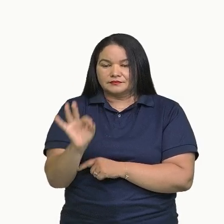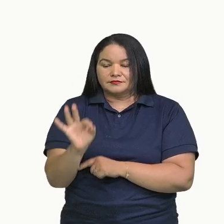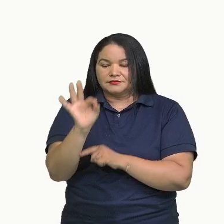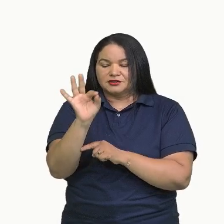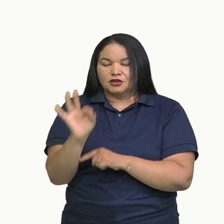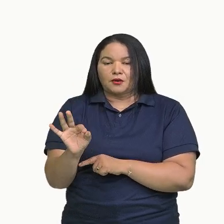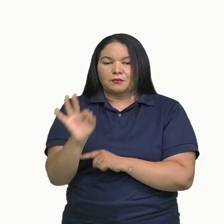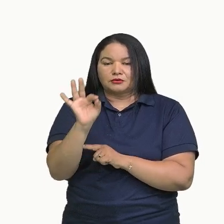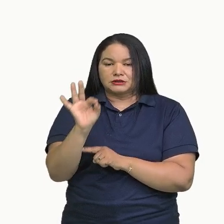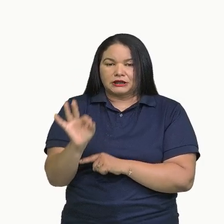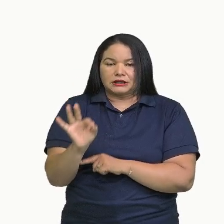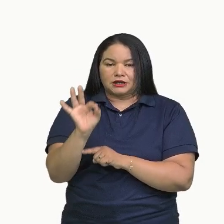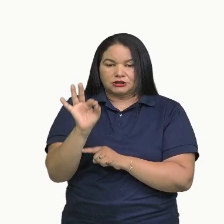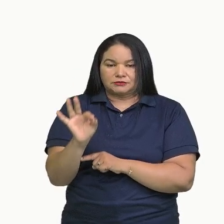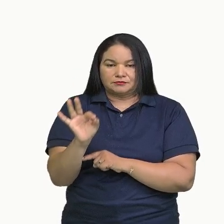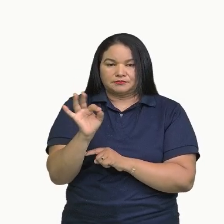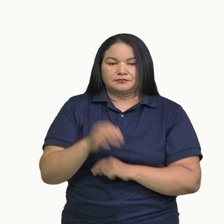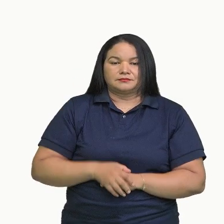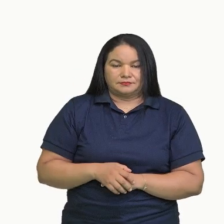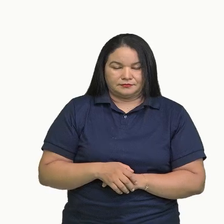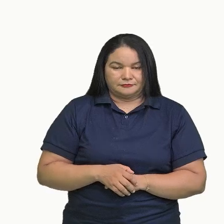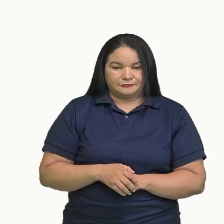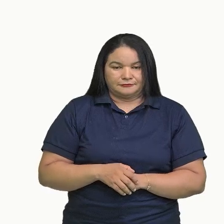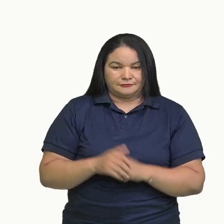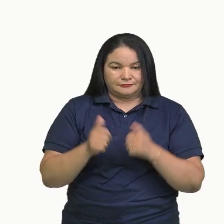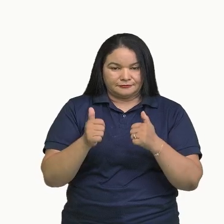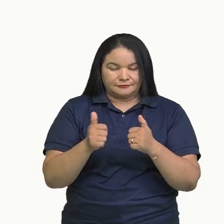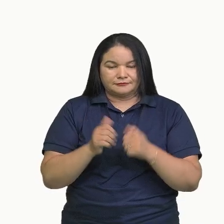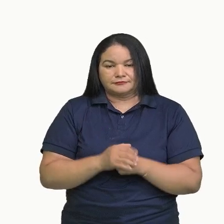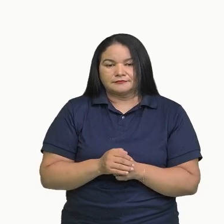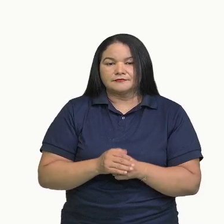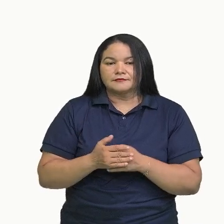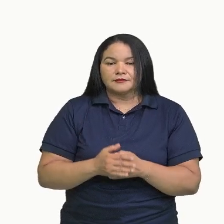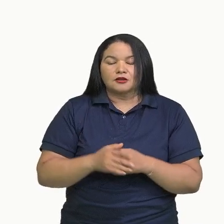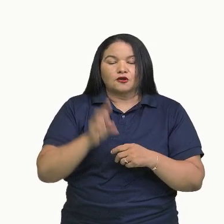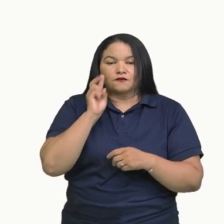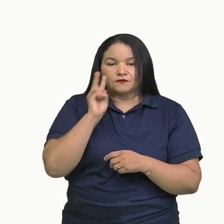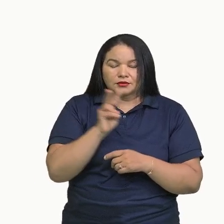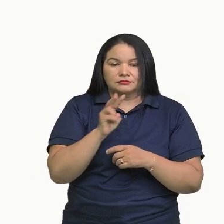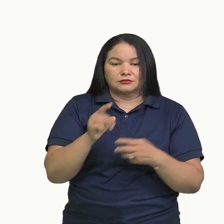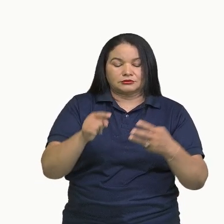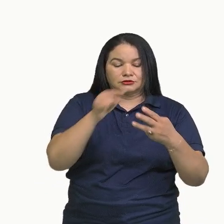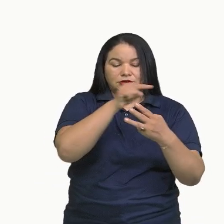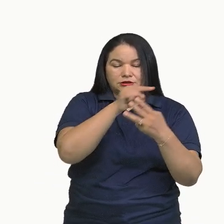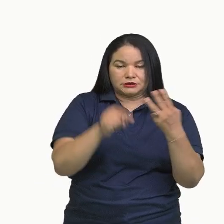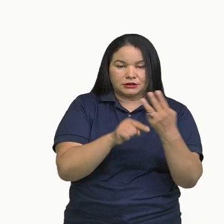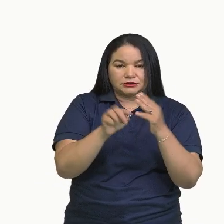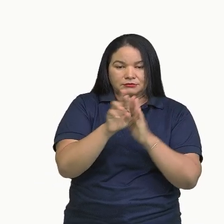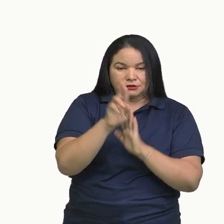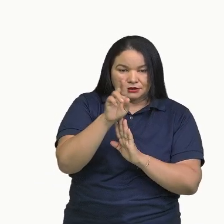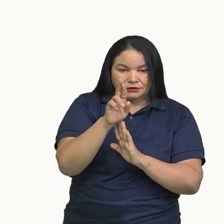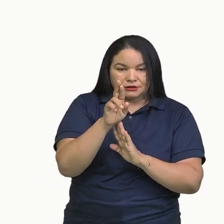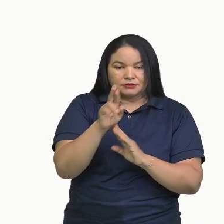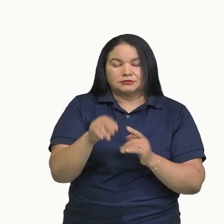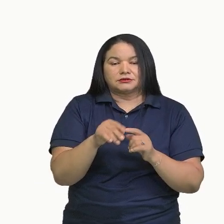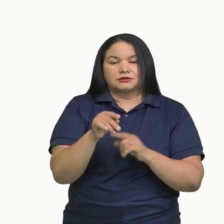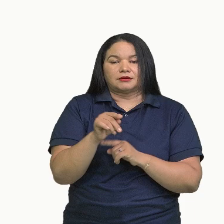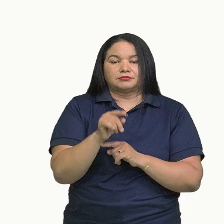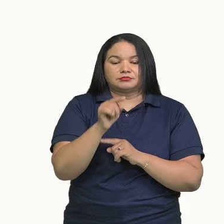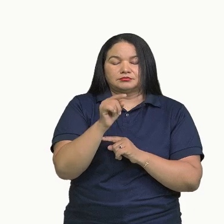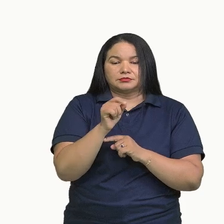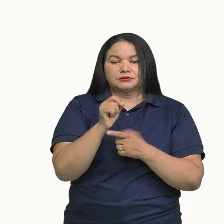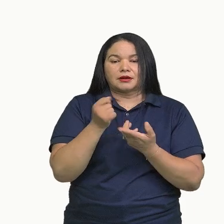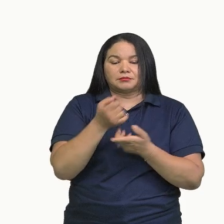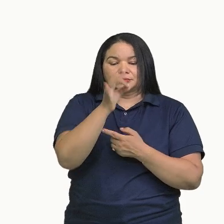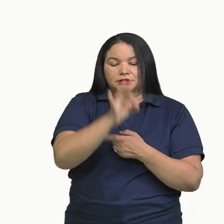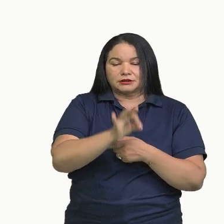forma de porcentagem, beleza? Então, nós vimos aí as três representações, não é, da porcentagem, mas